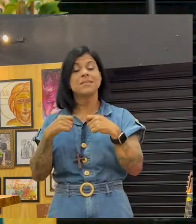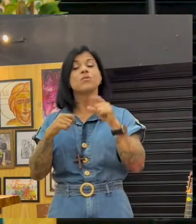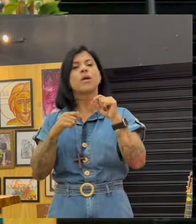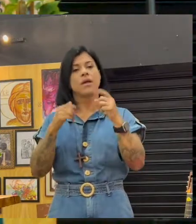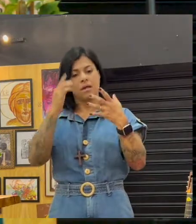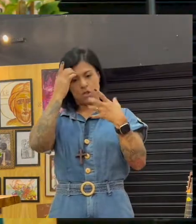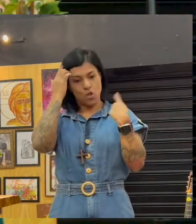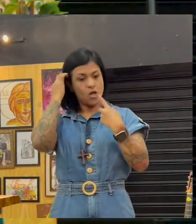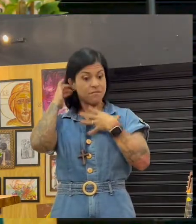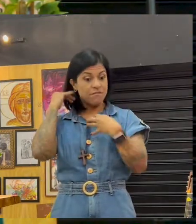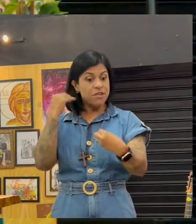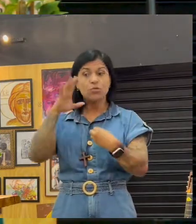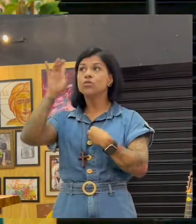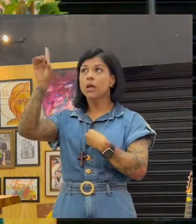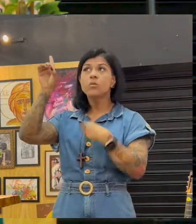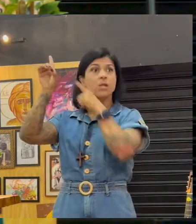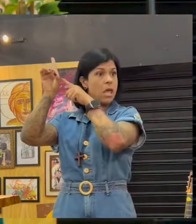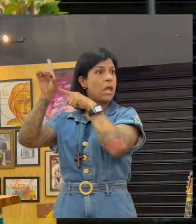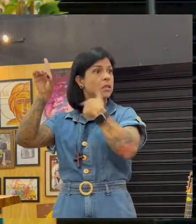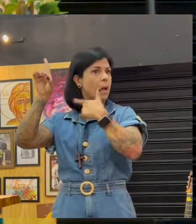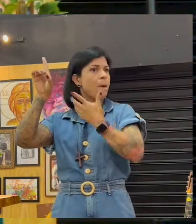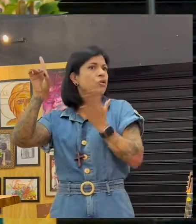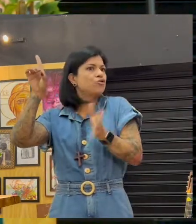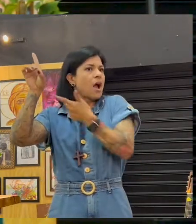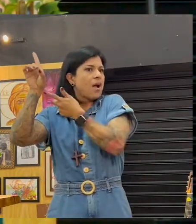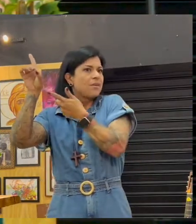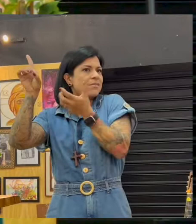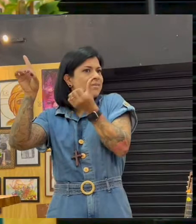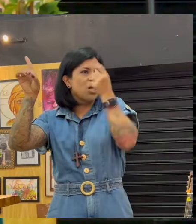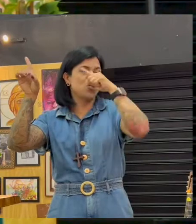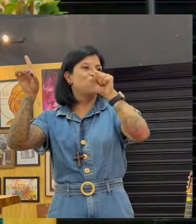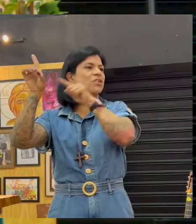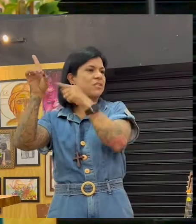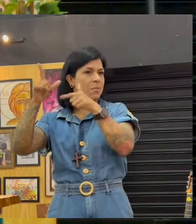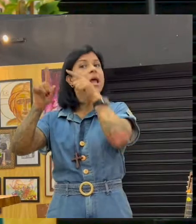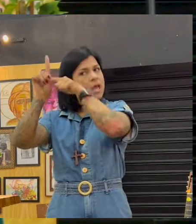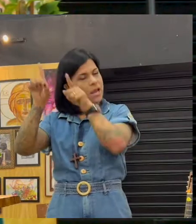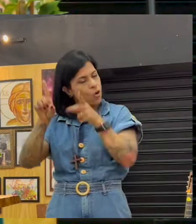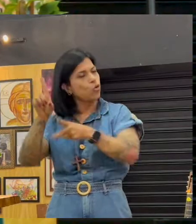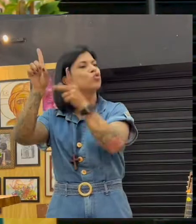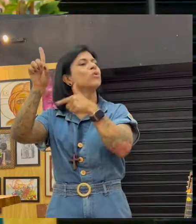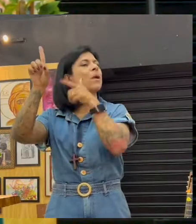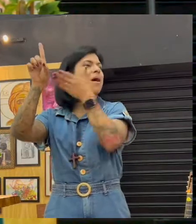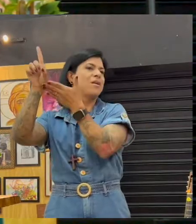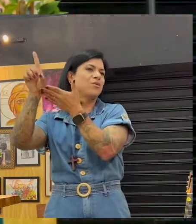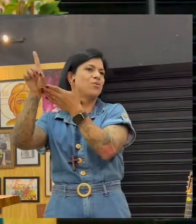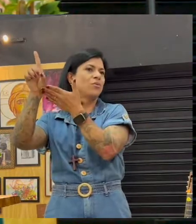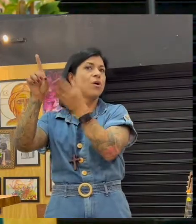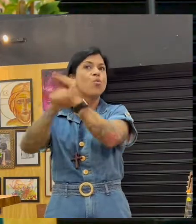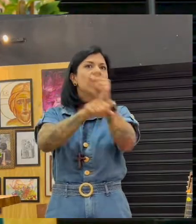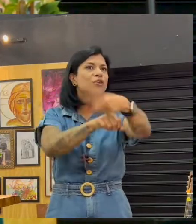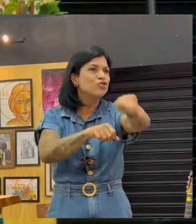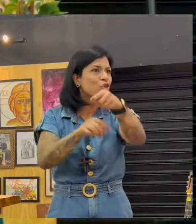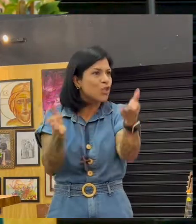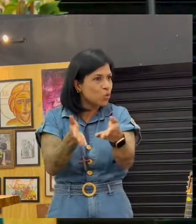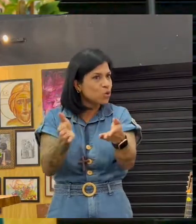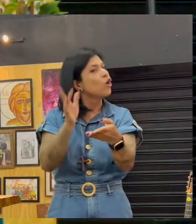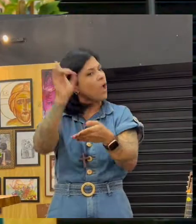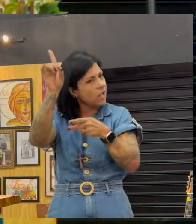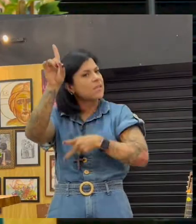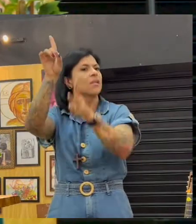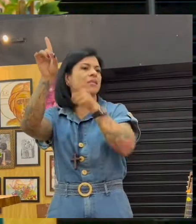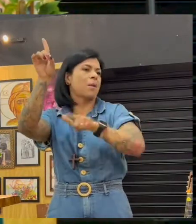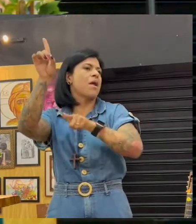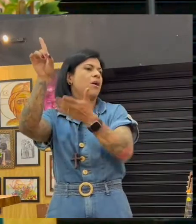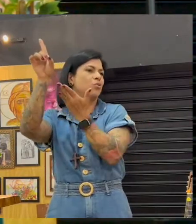de um Deus trabalhador. Um Deus que trabalha. Ele tá trabalhando nesse momento. Você pode ter certeza. Ele está o tempo inteiro